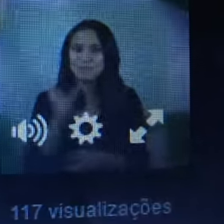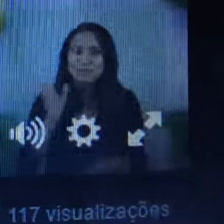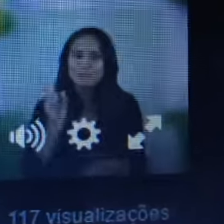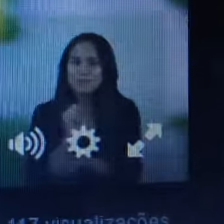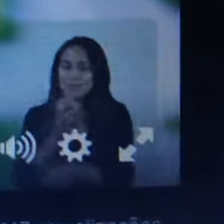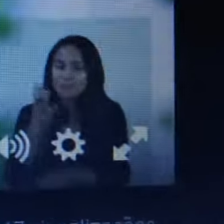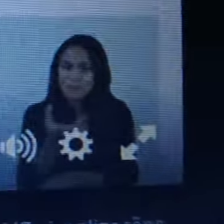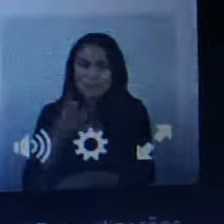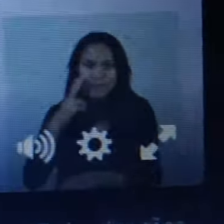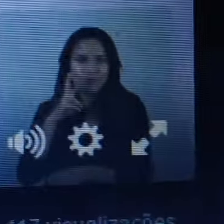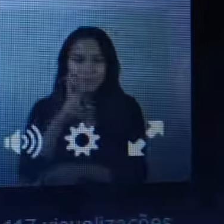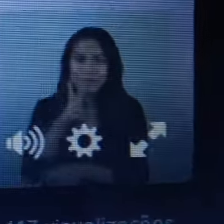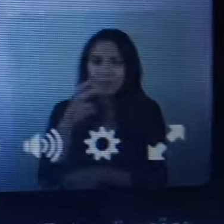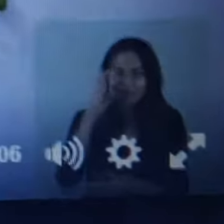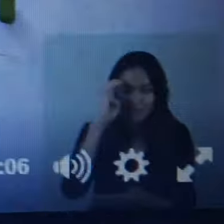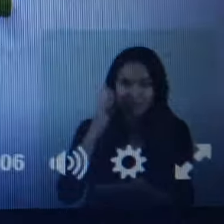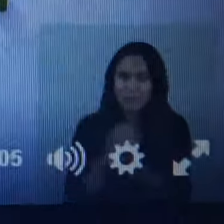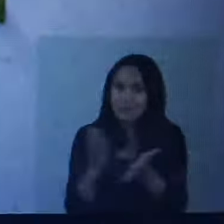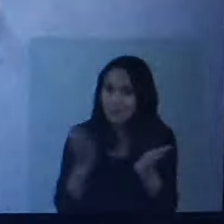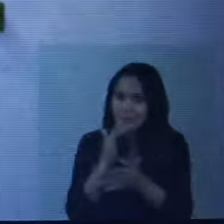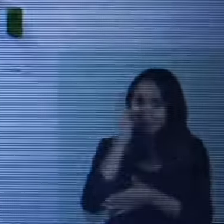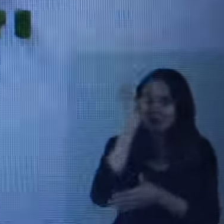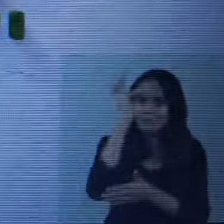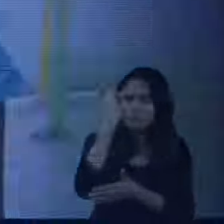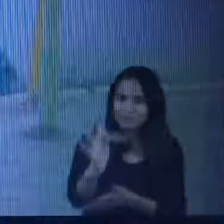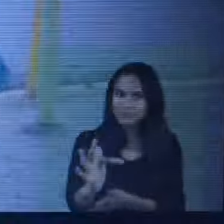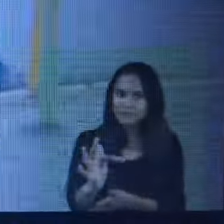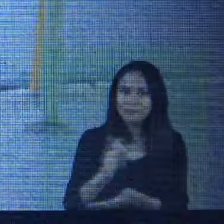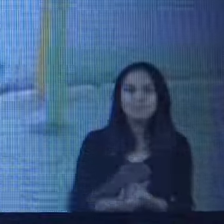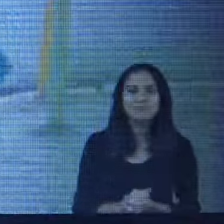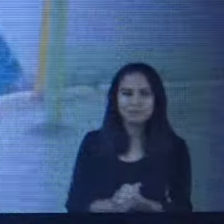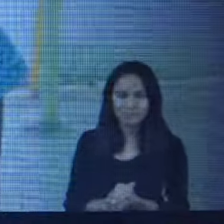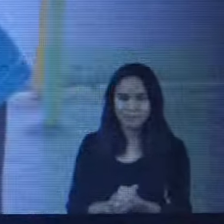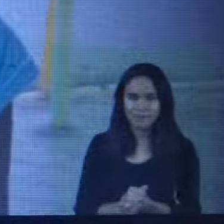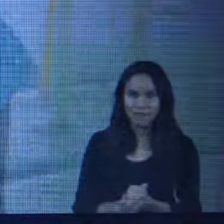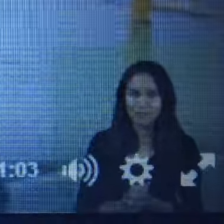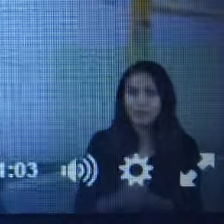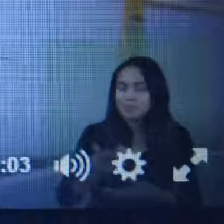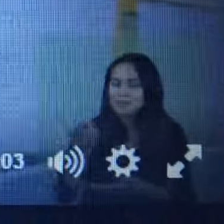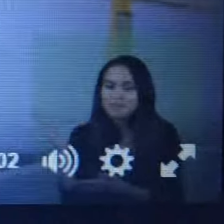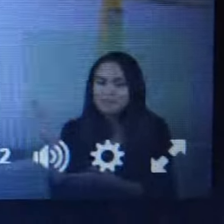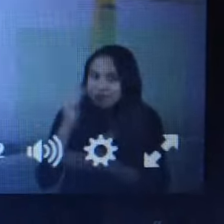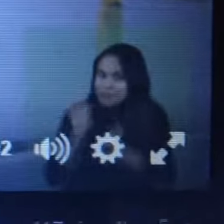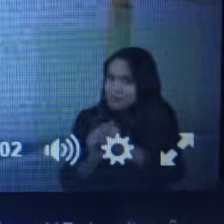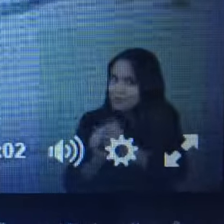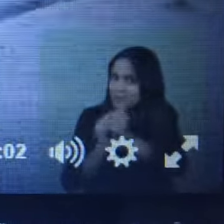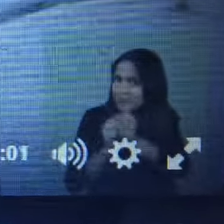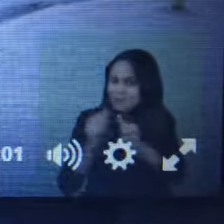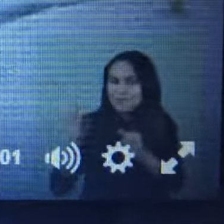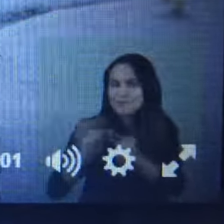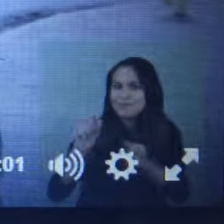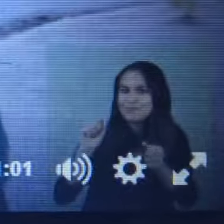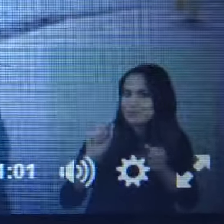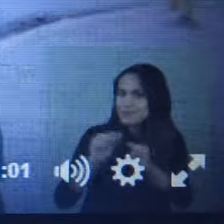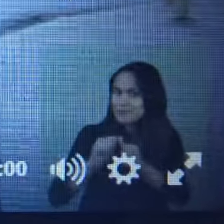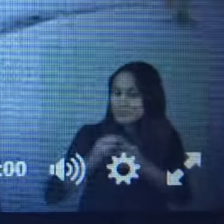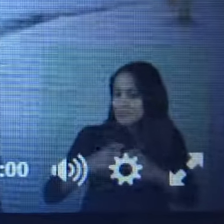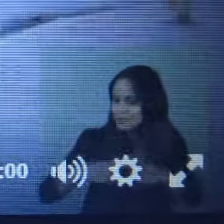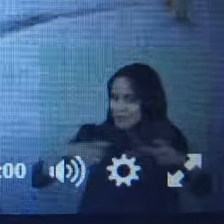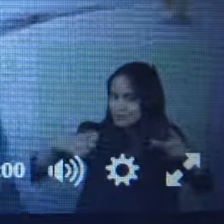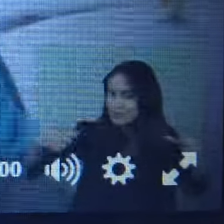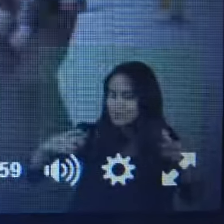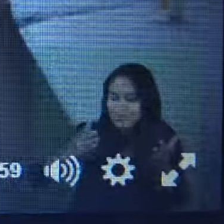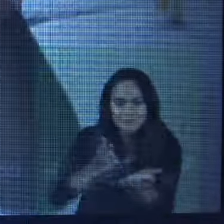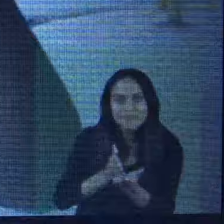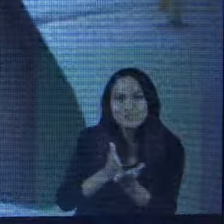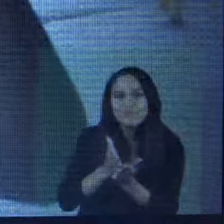Tia Henrique, filho prefeito, e Antônio de Lemos, vice. Vitória quer mudar, Vitória quer um novo. Vitória quer Henrique,